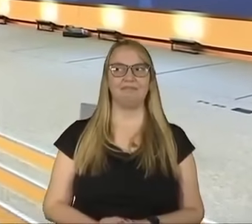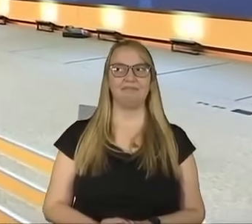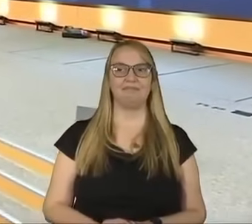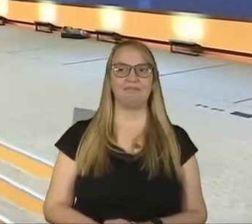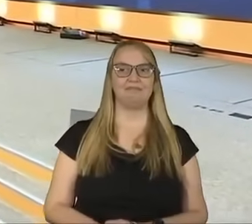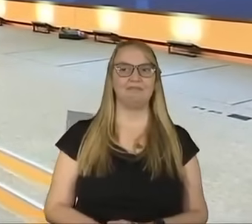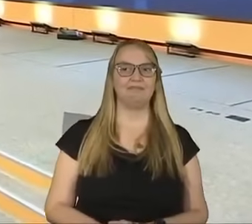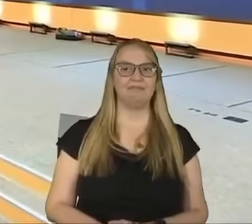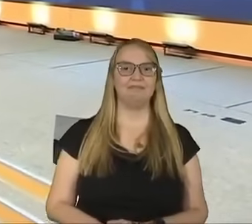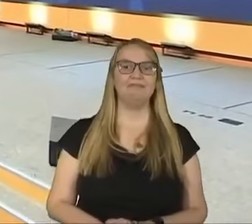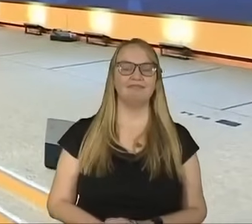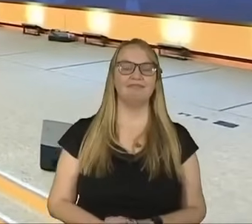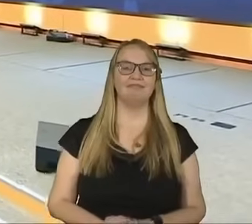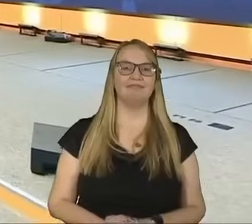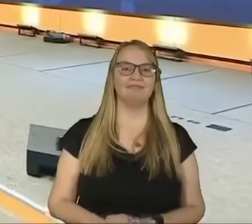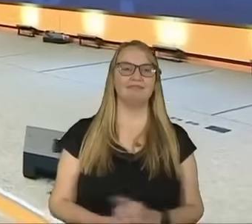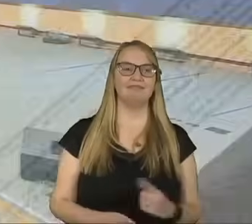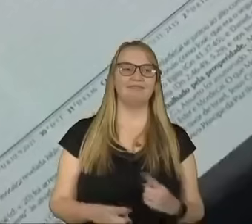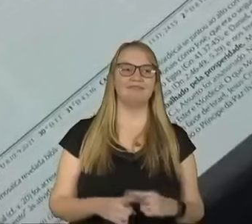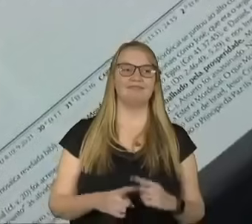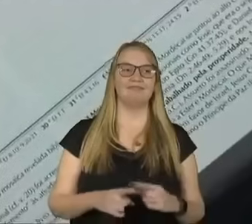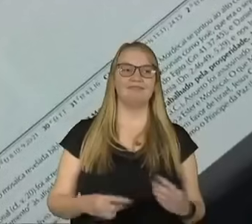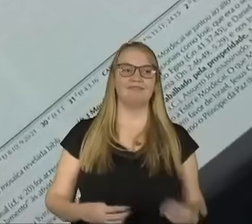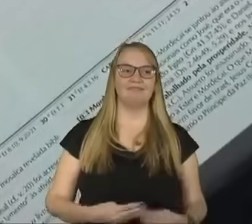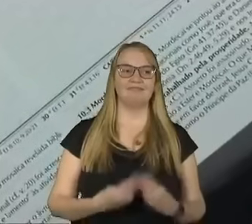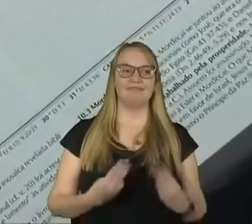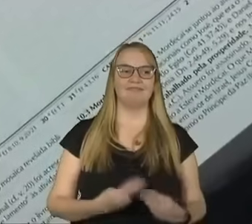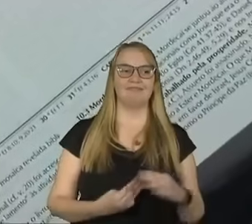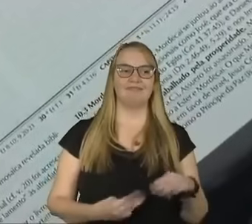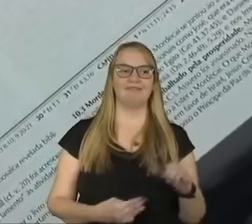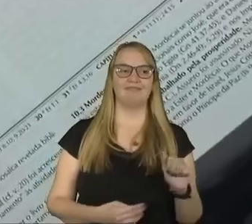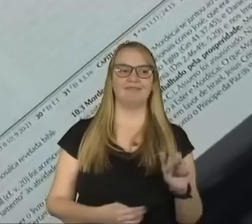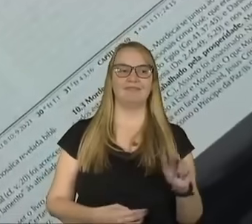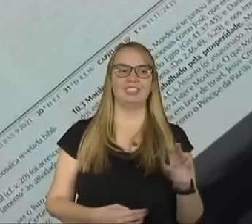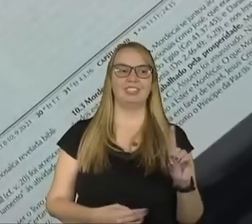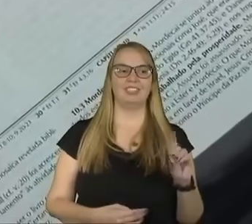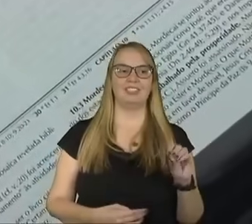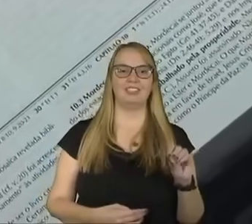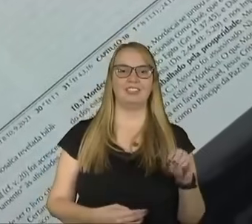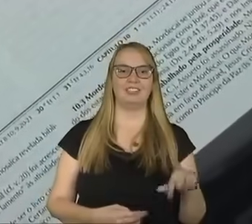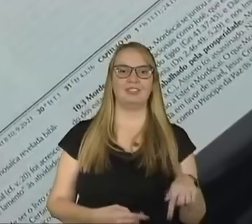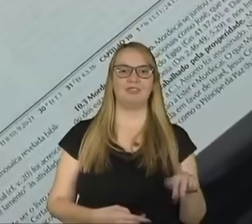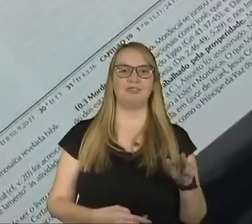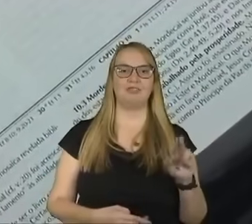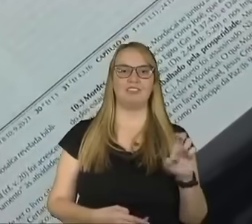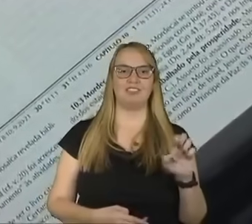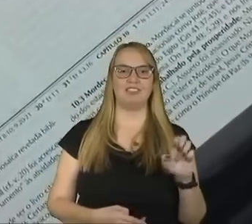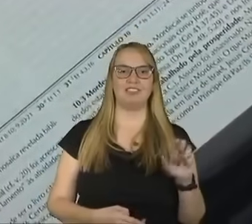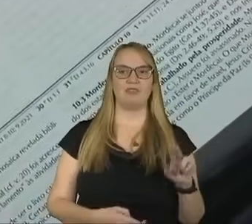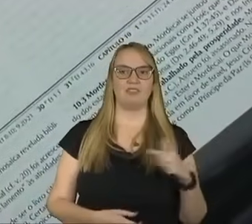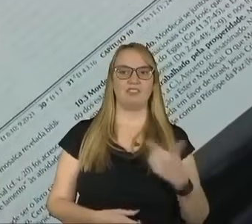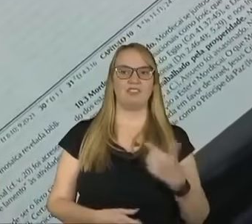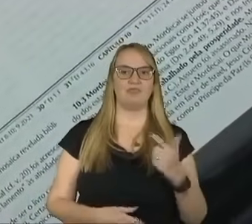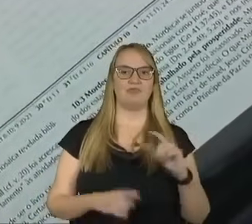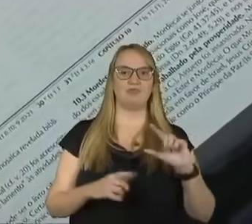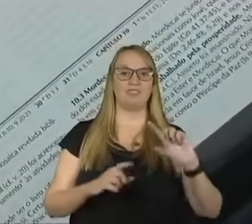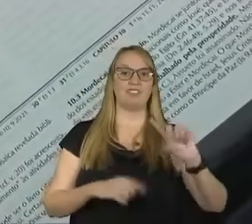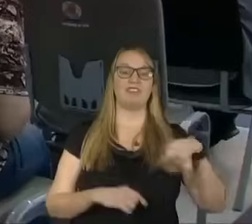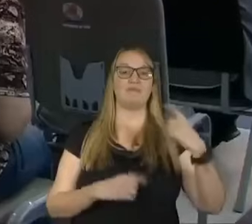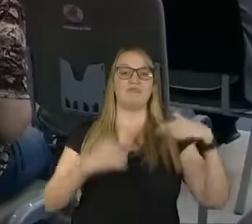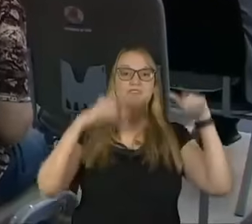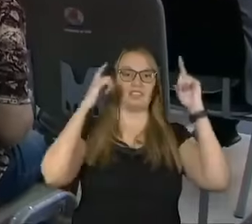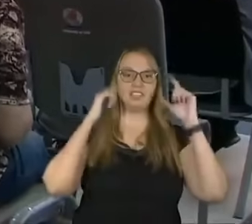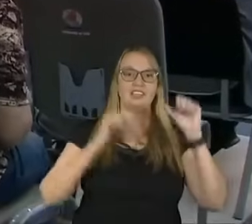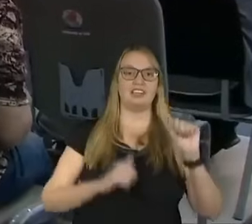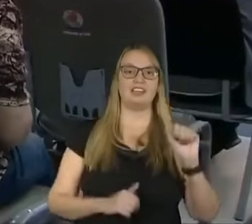3 porque o judeu mardoqueu foi o segundo depois do rei aoiro grande para com os